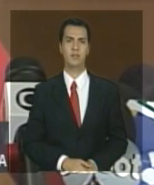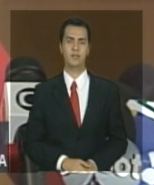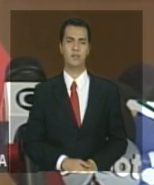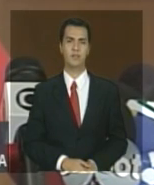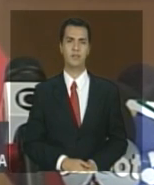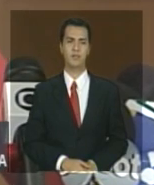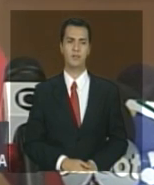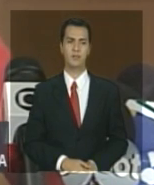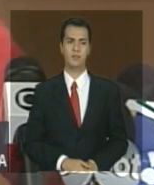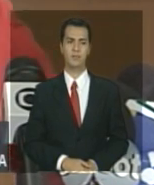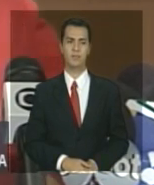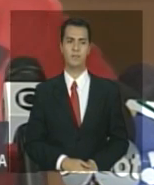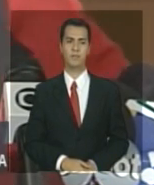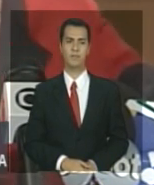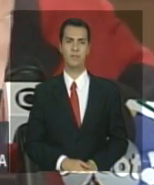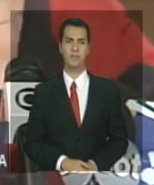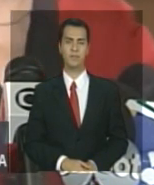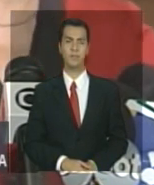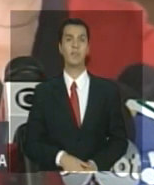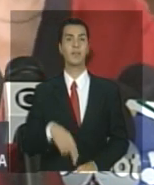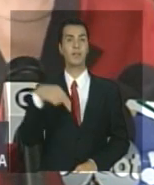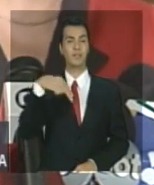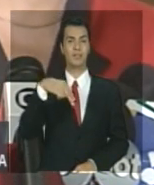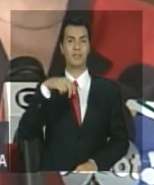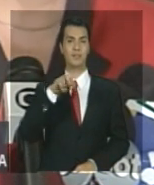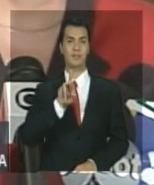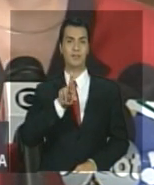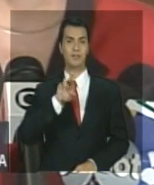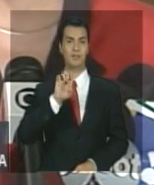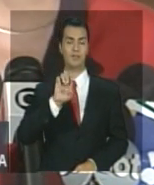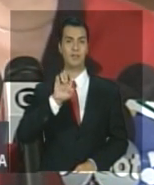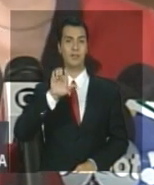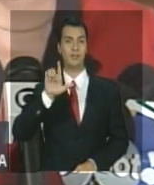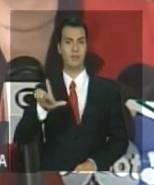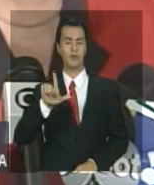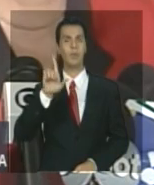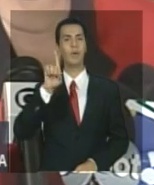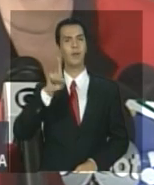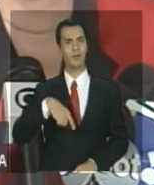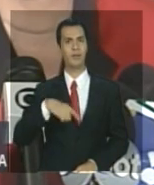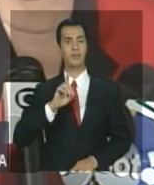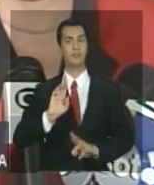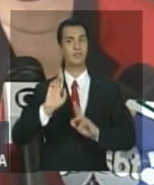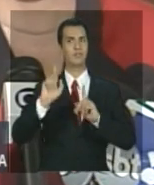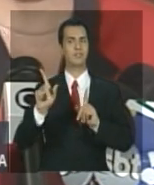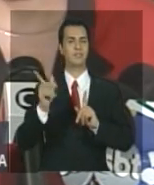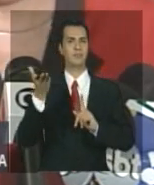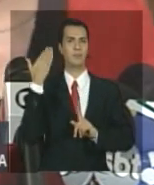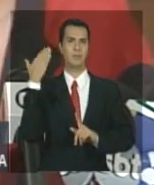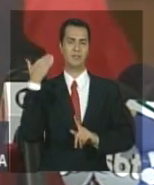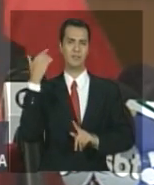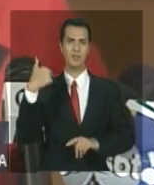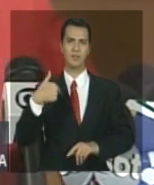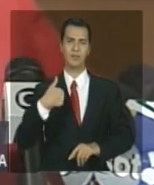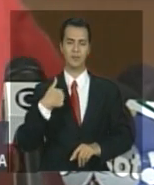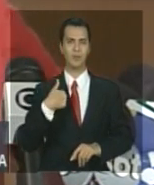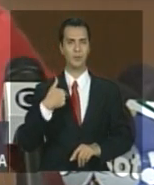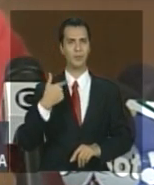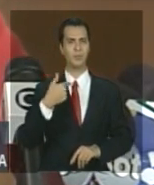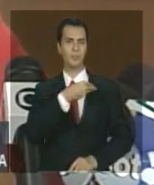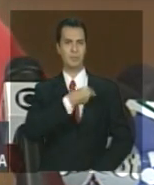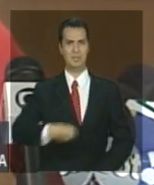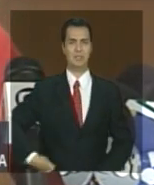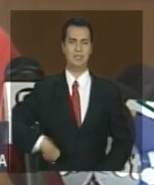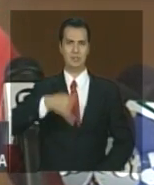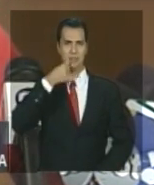Esse é porque o NREL é da minha outra situação como ministra de Minas e Energia, desde aquela época.